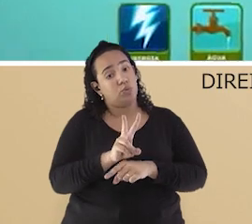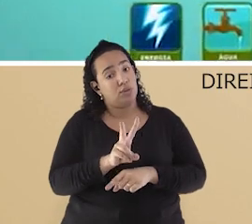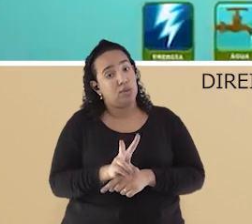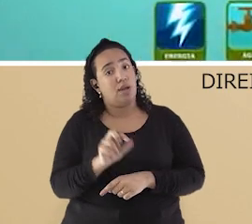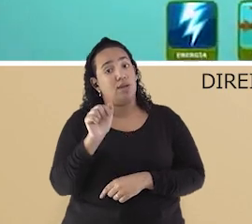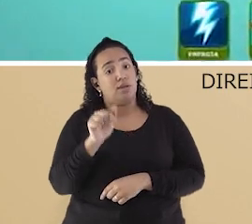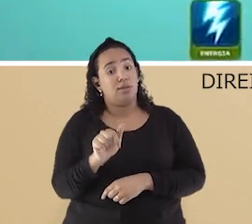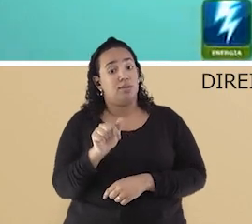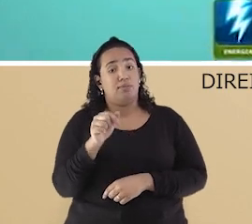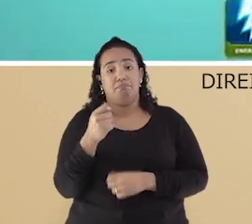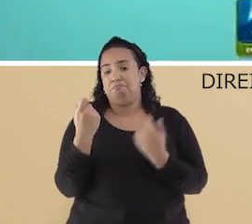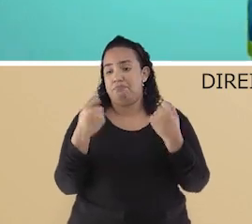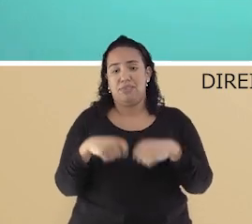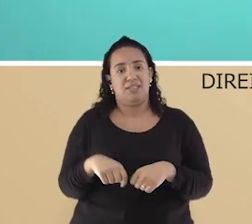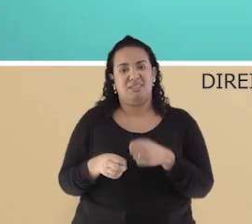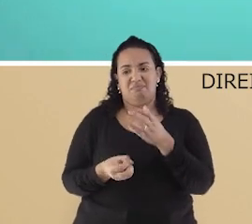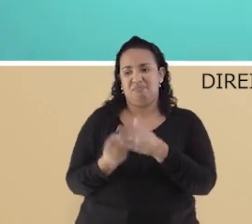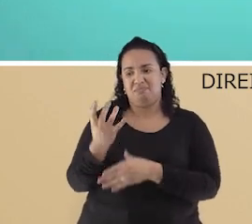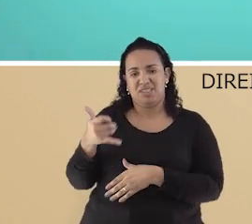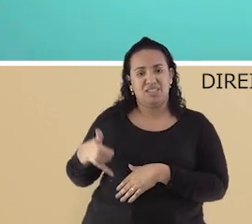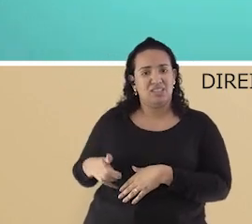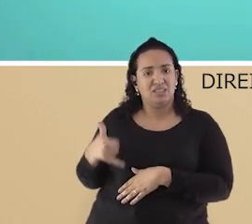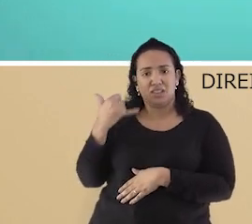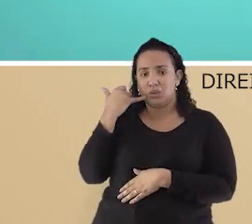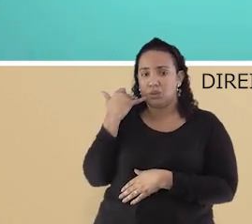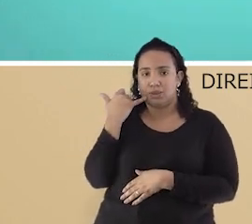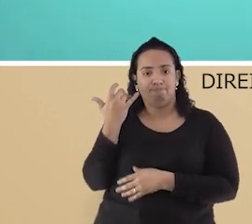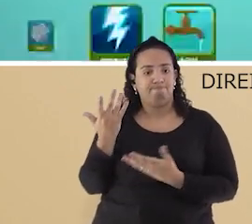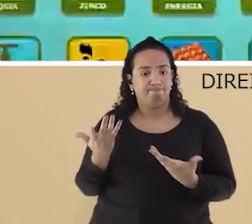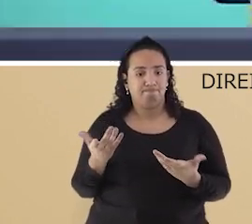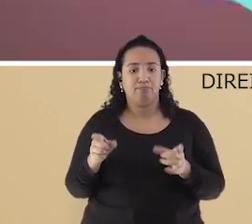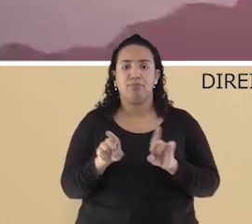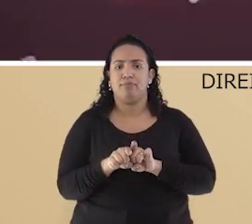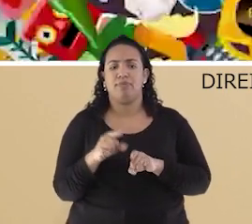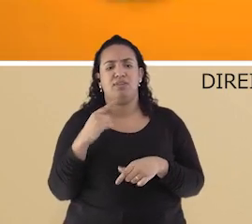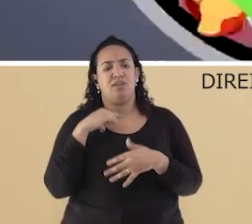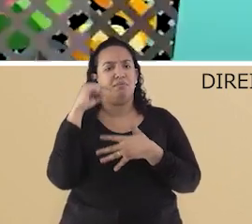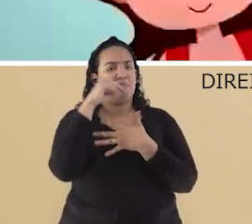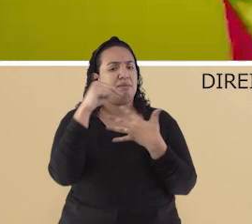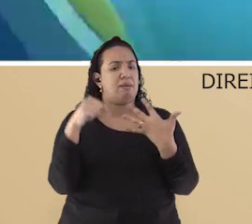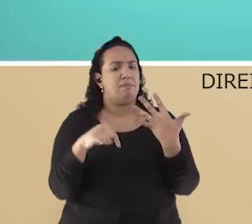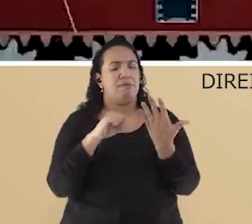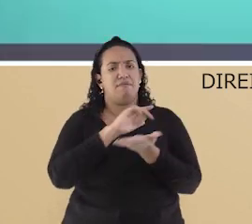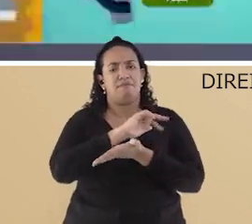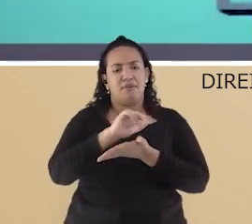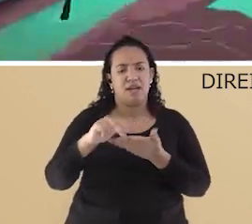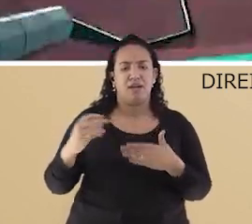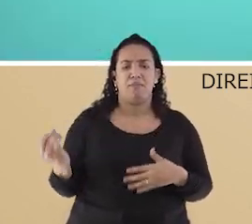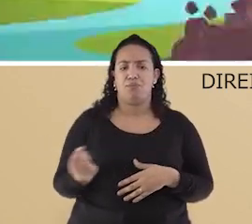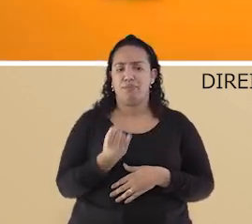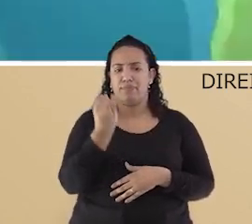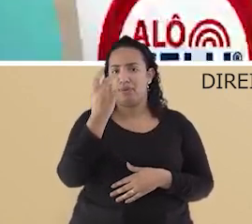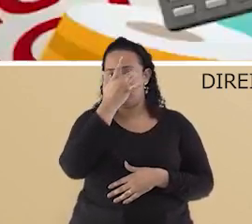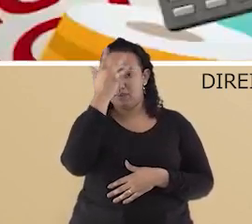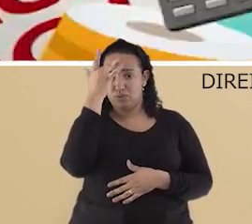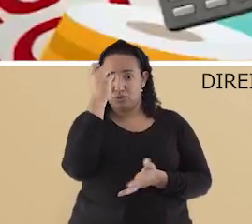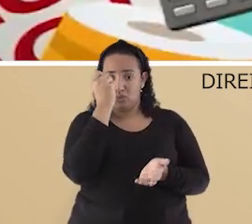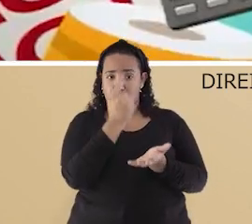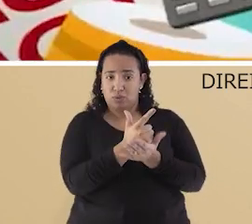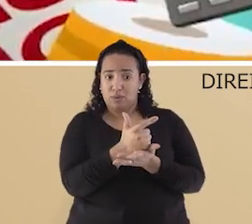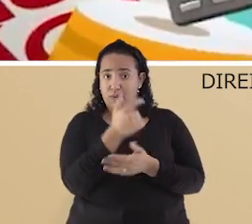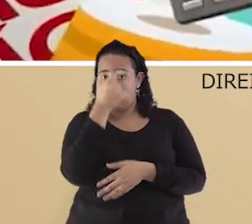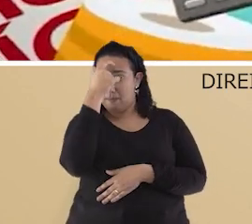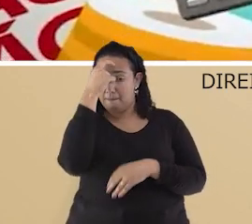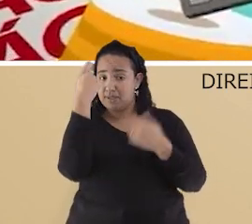mais nobres do que a fabricação de um produto que vai para o lixo quando ainda está bom. E ainda há outras coisas importantes que todo consumidor